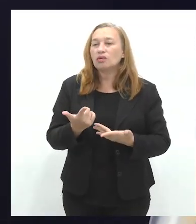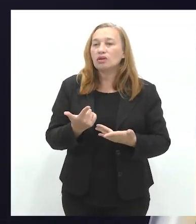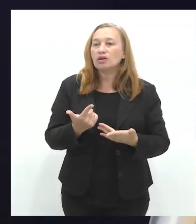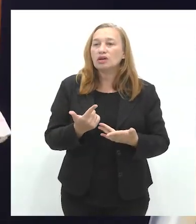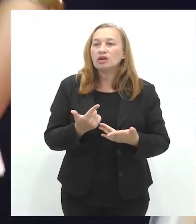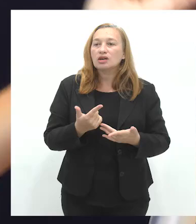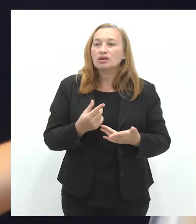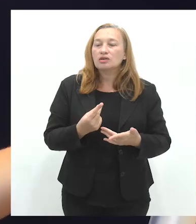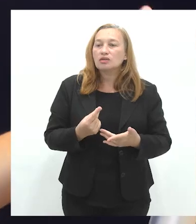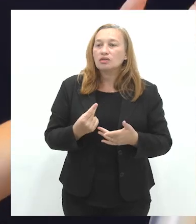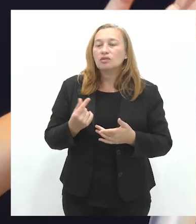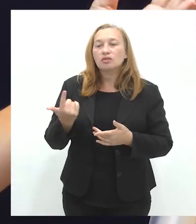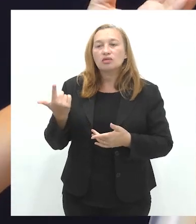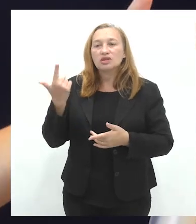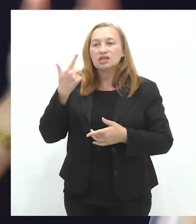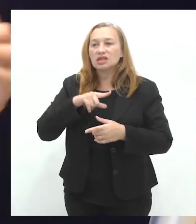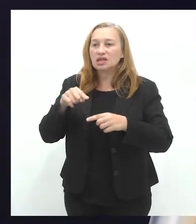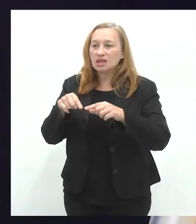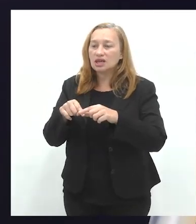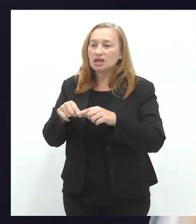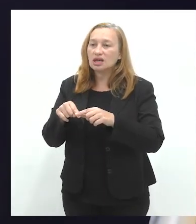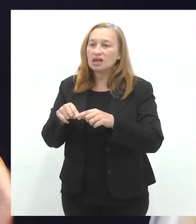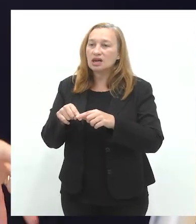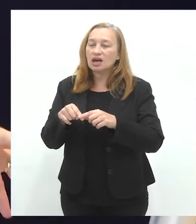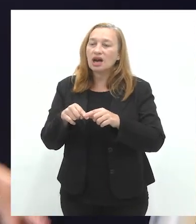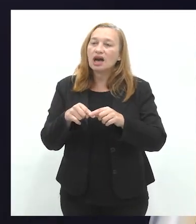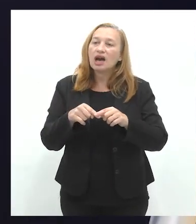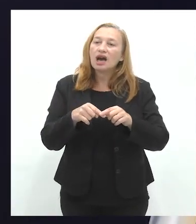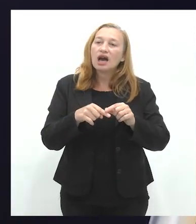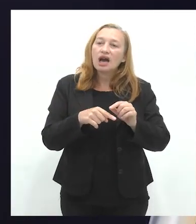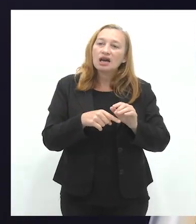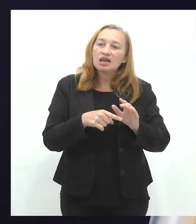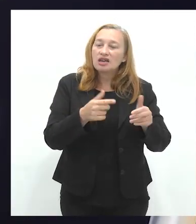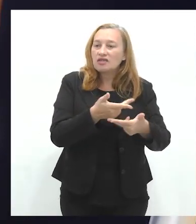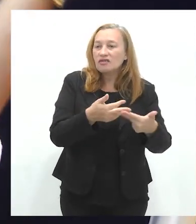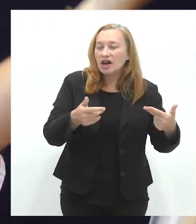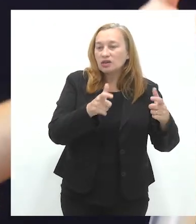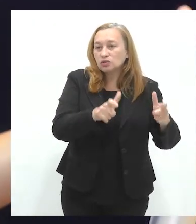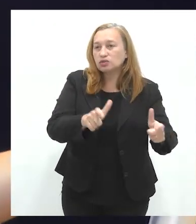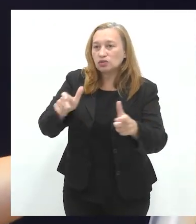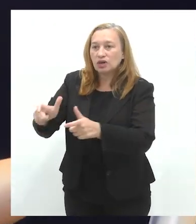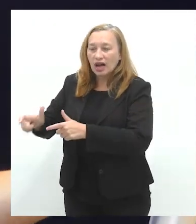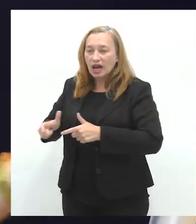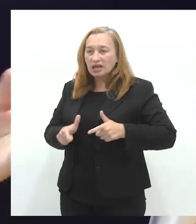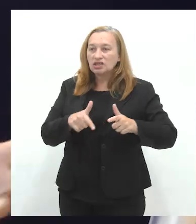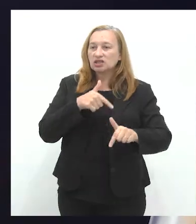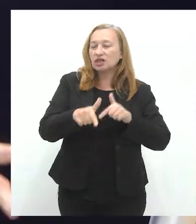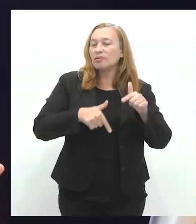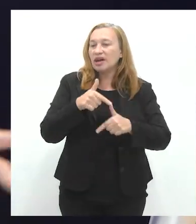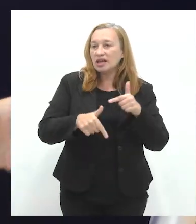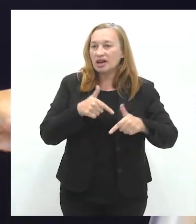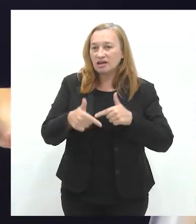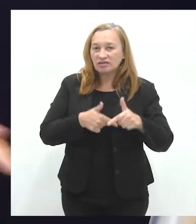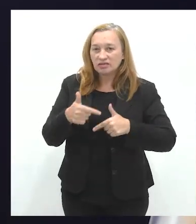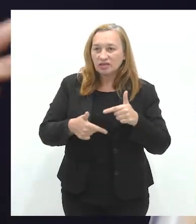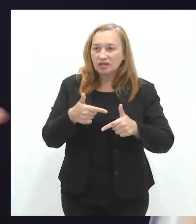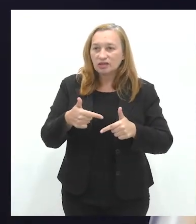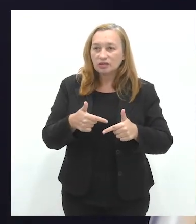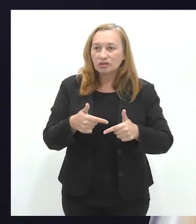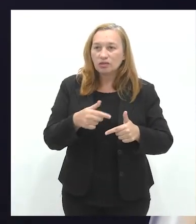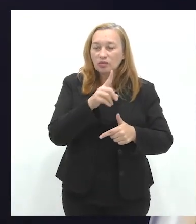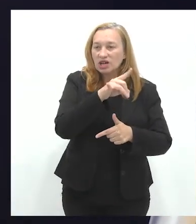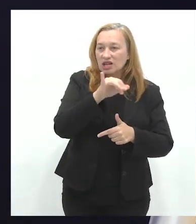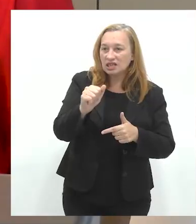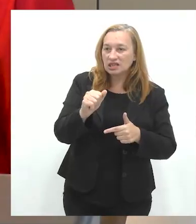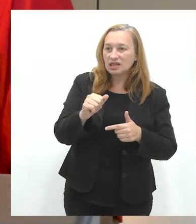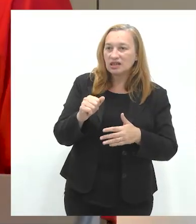eu sublocava uma sala em um lugar, outro eu atendia no domiciliar e sublocava uma sala no outro lugar. E